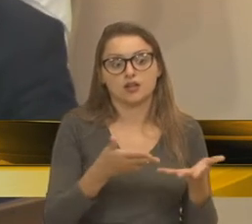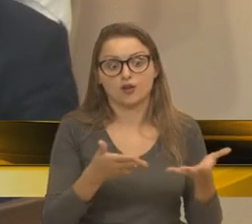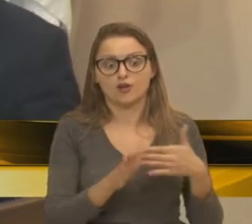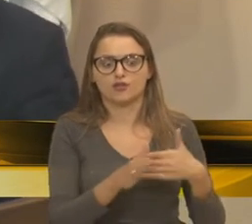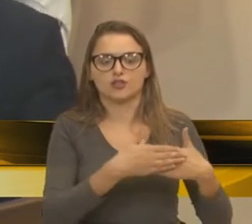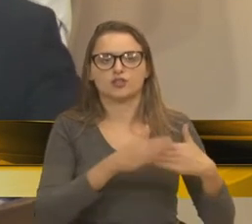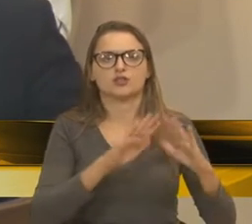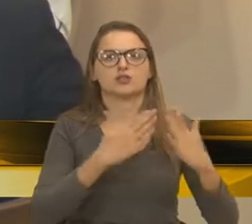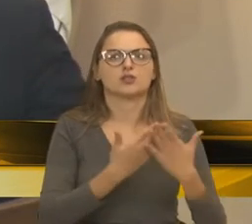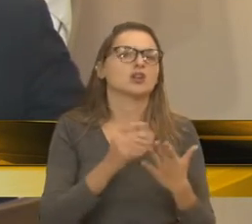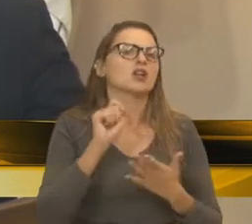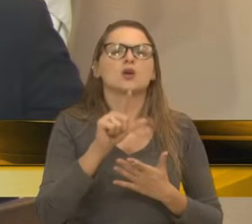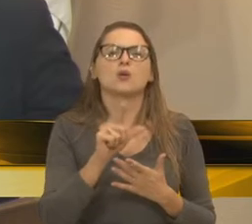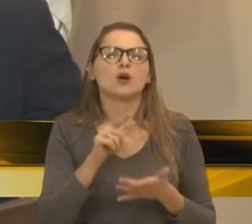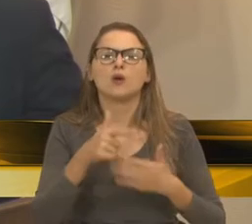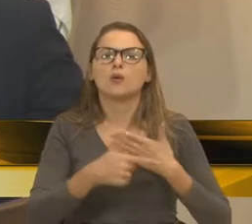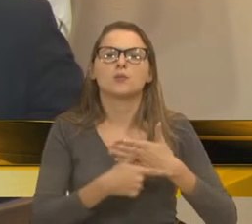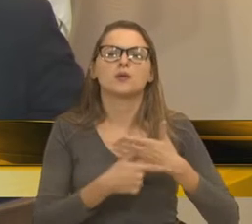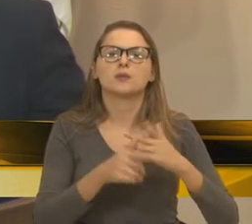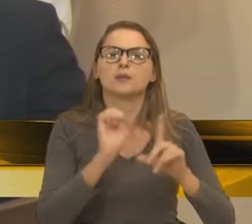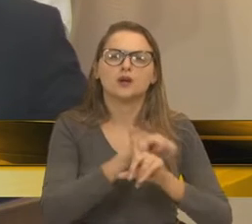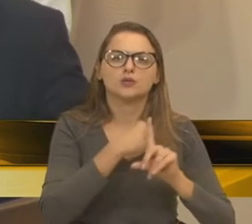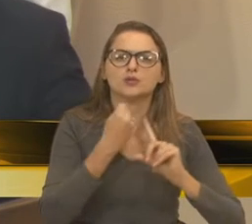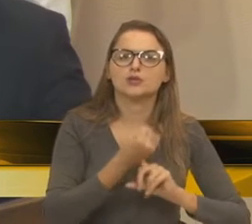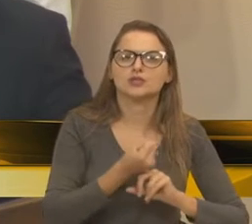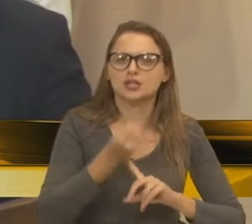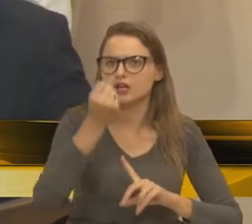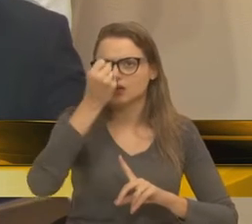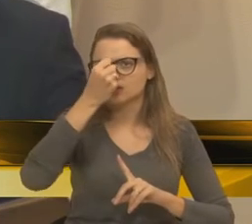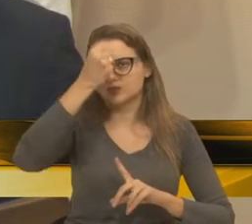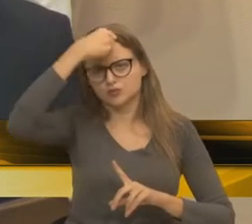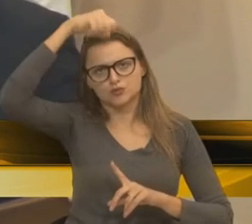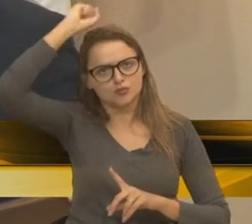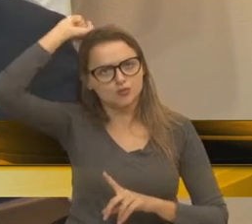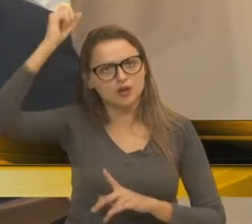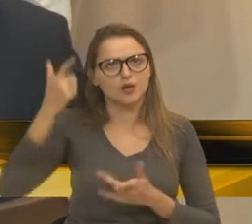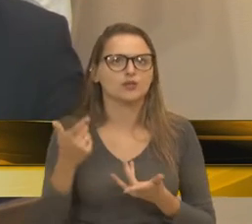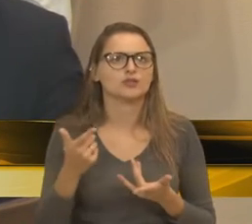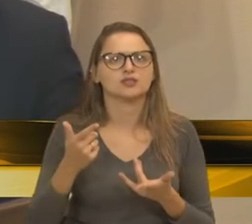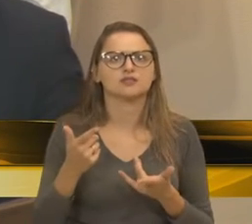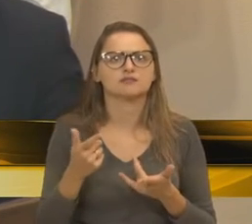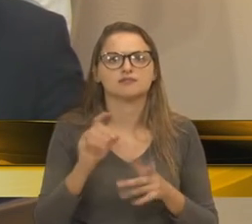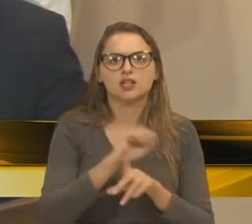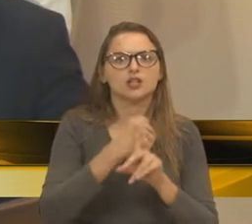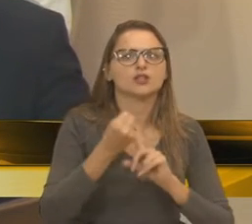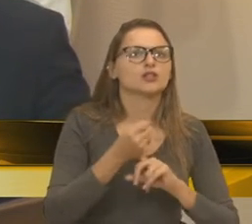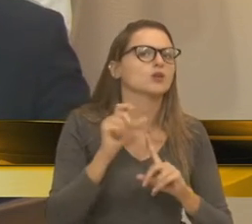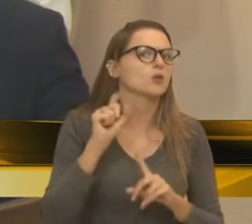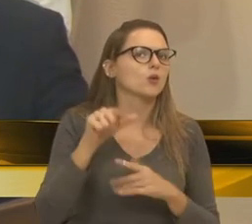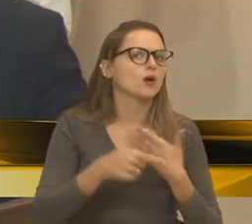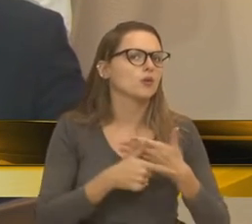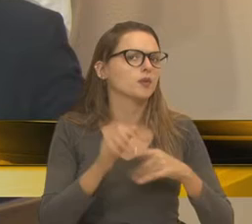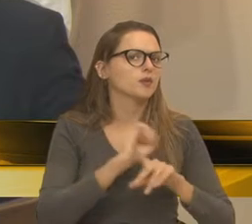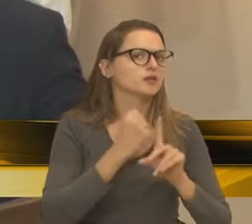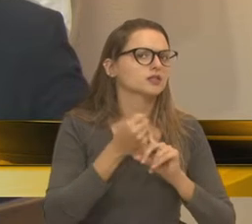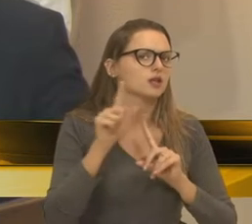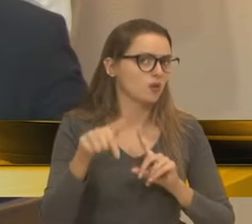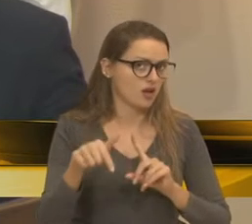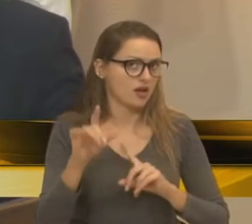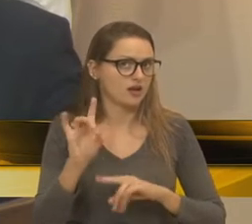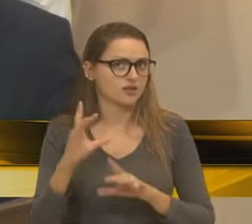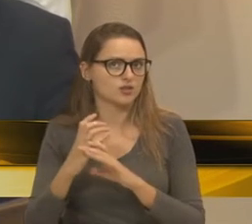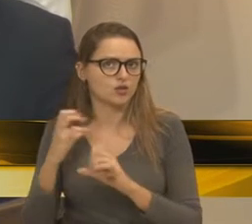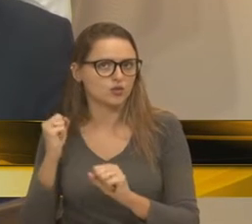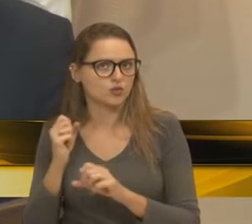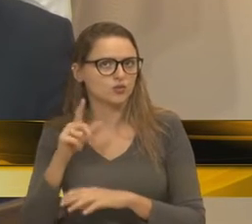importantíssima. E qual é a função social de uma universidade, afinal de contas, de uma universidade comunitária? Qual é a função social dela? É só lucro? É só